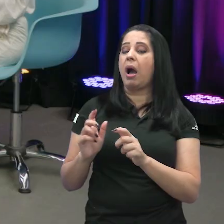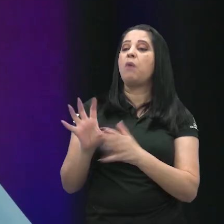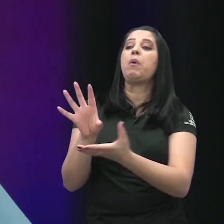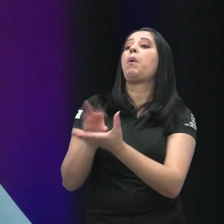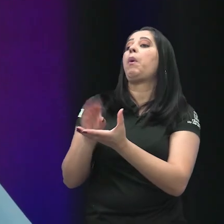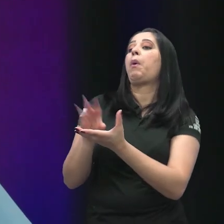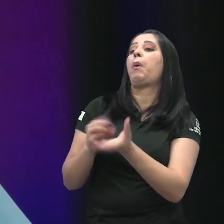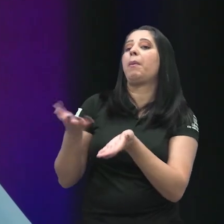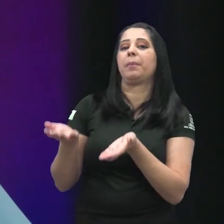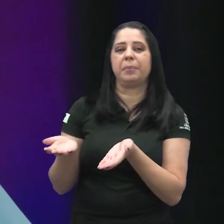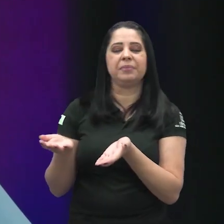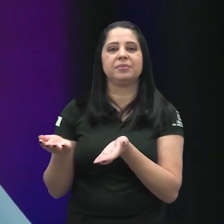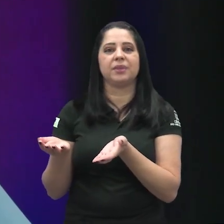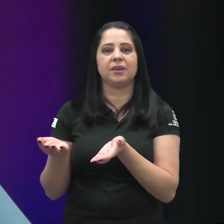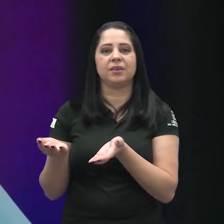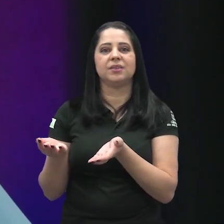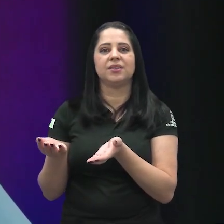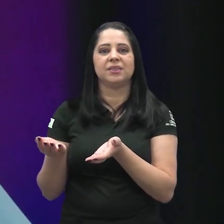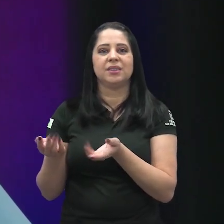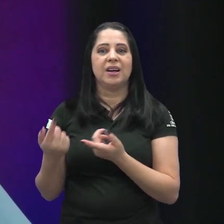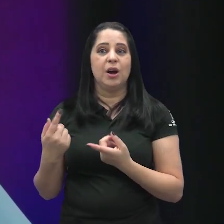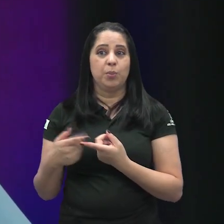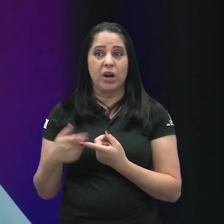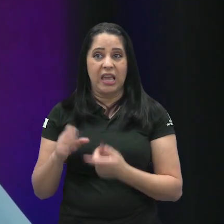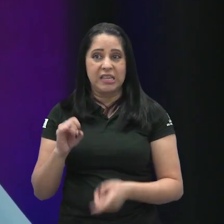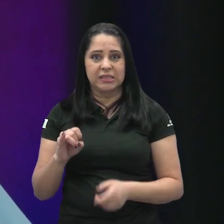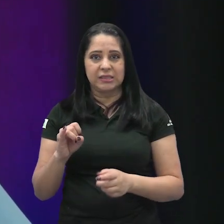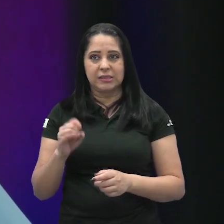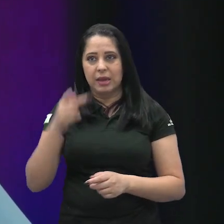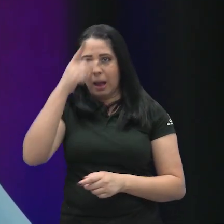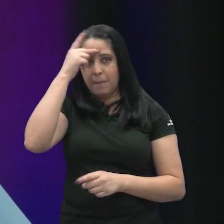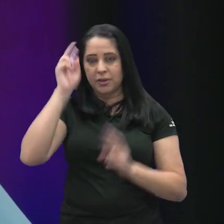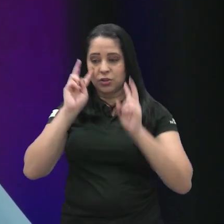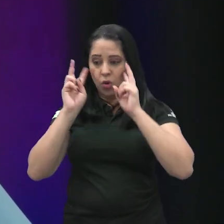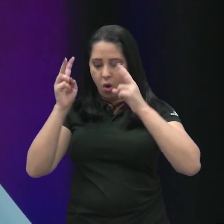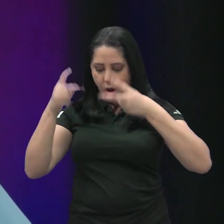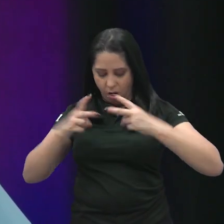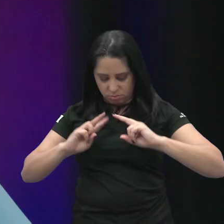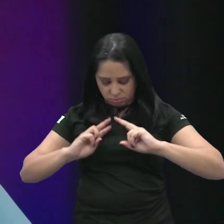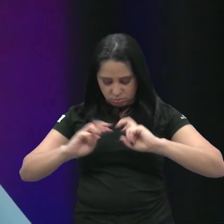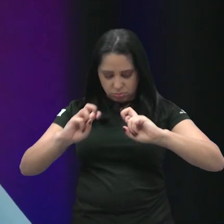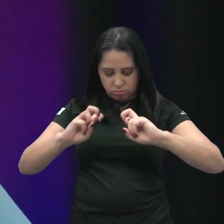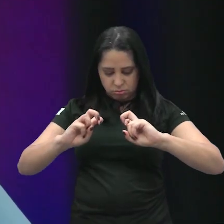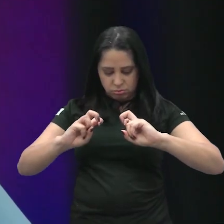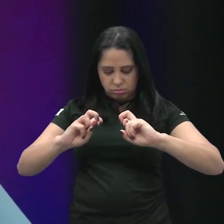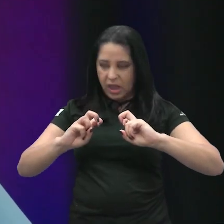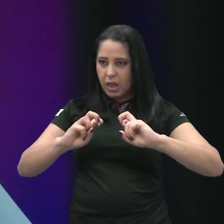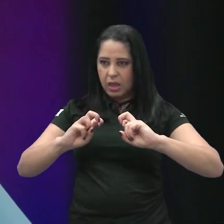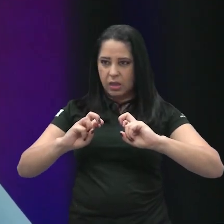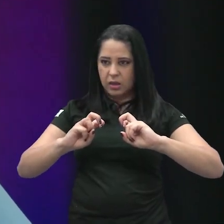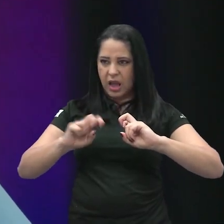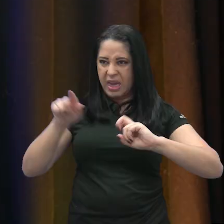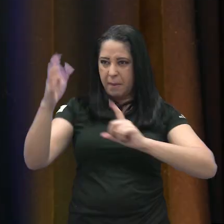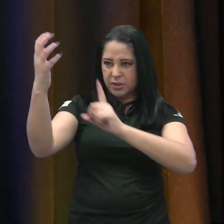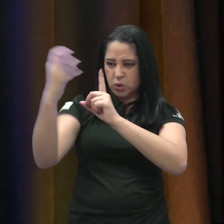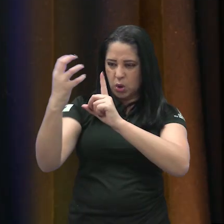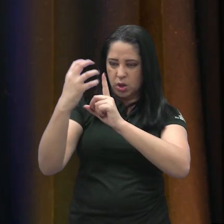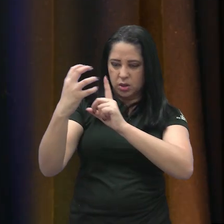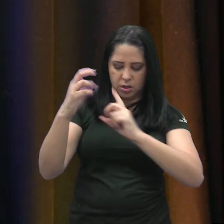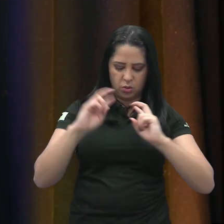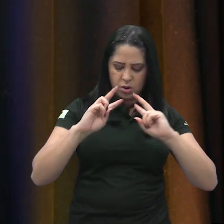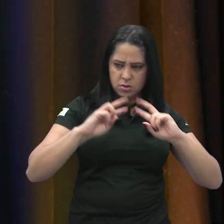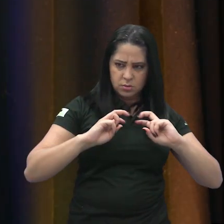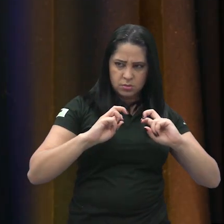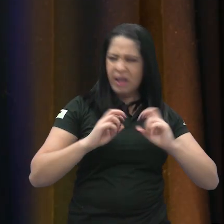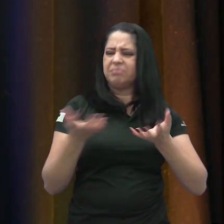isso, mas ela não tem nem tanta certeza dela, né? Porque quando a gente tem certeza, o burbúrio externo é só realmente um ruído,